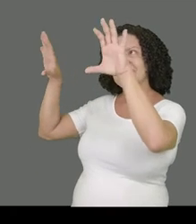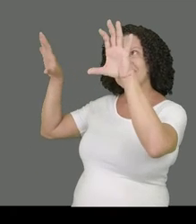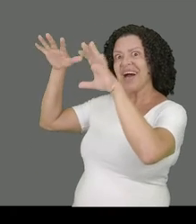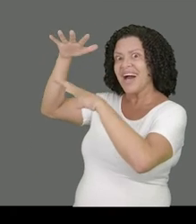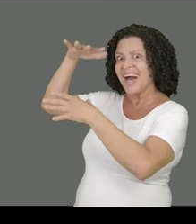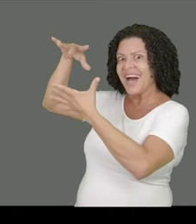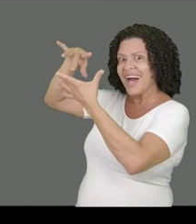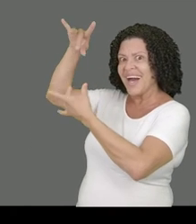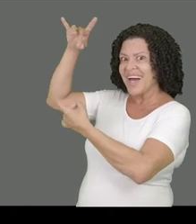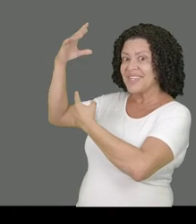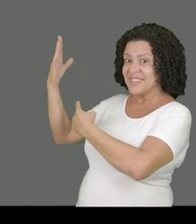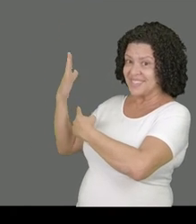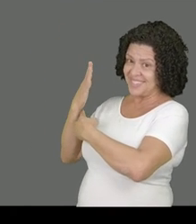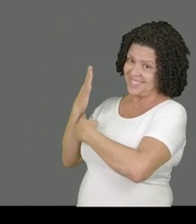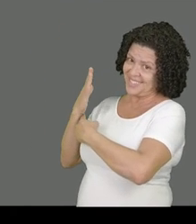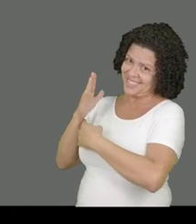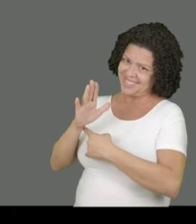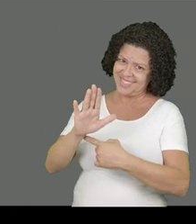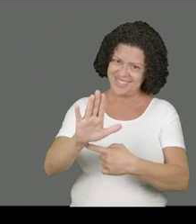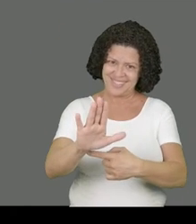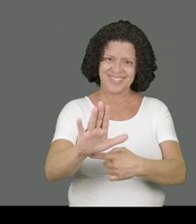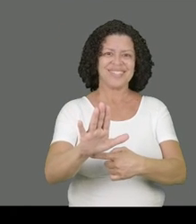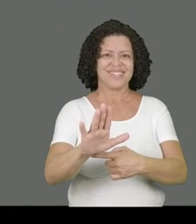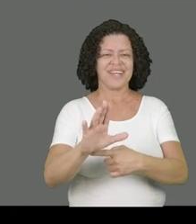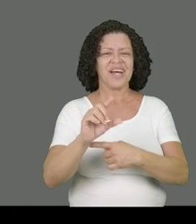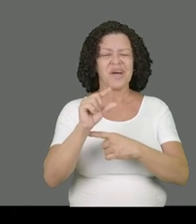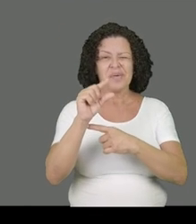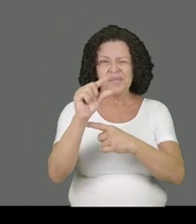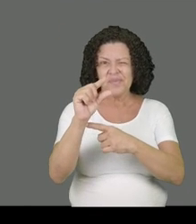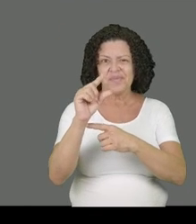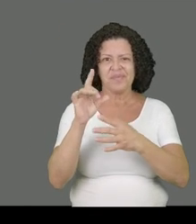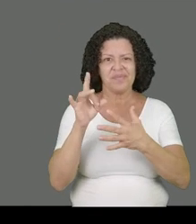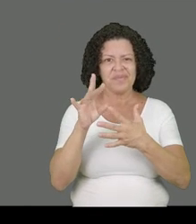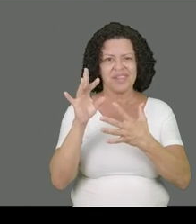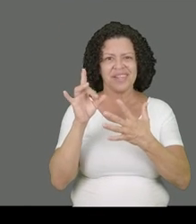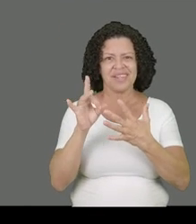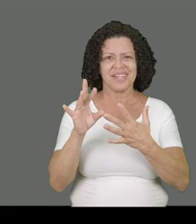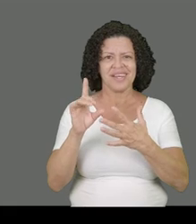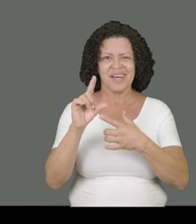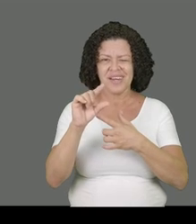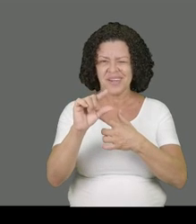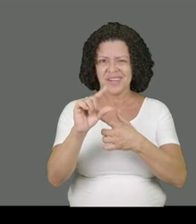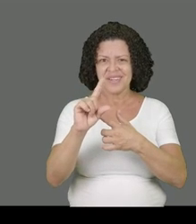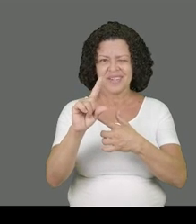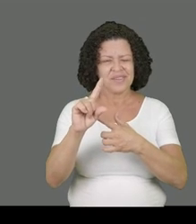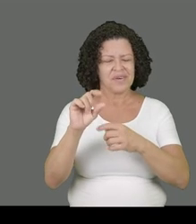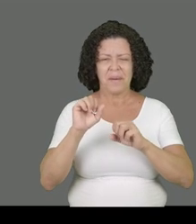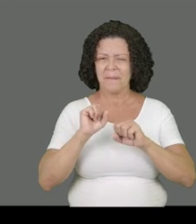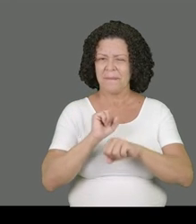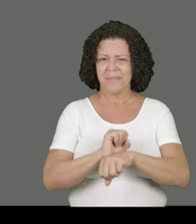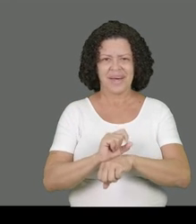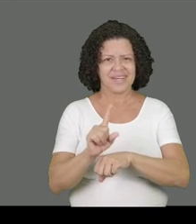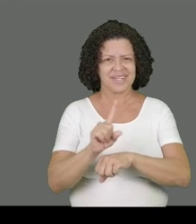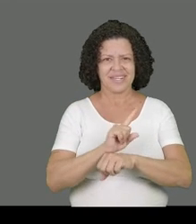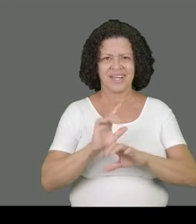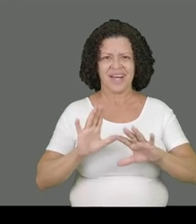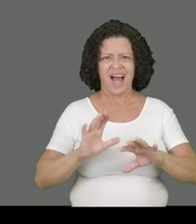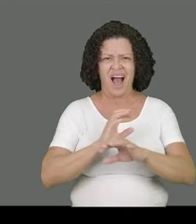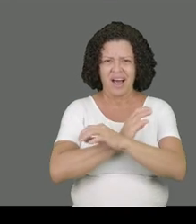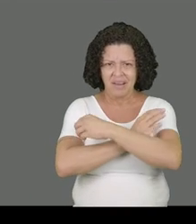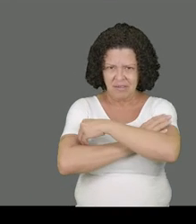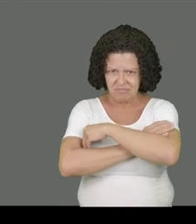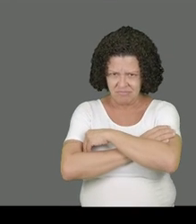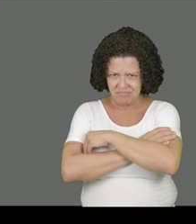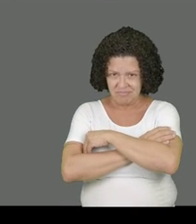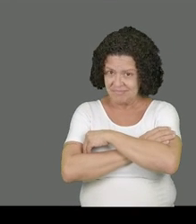o céu nos ajude. São em pequenos detalhes. Não ficar